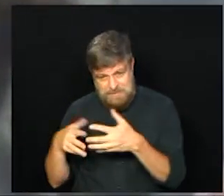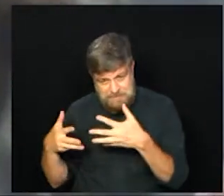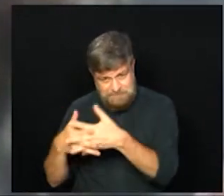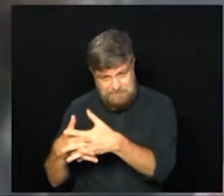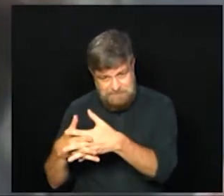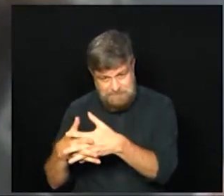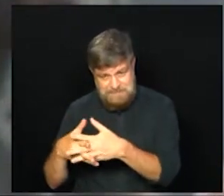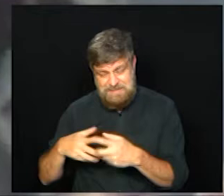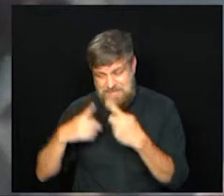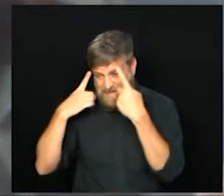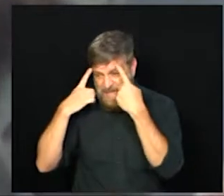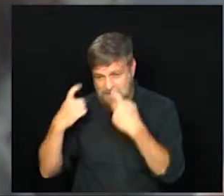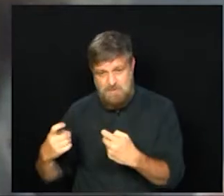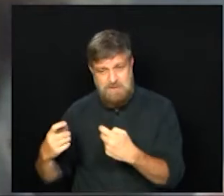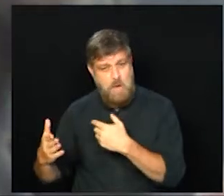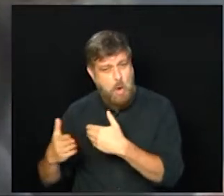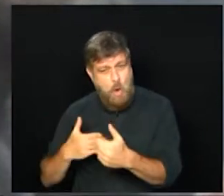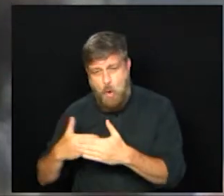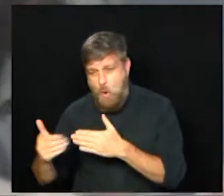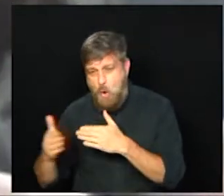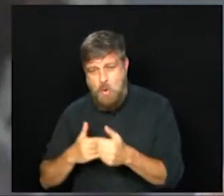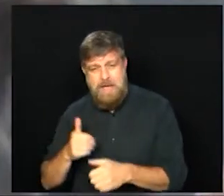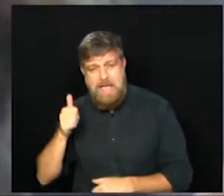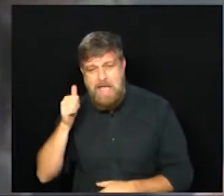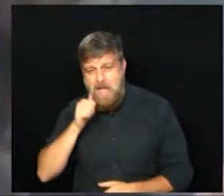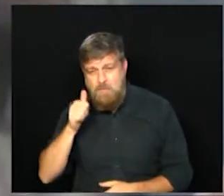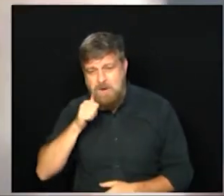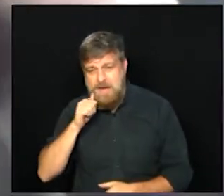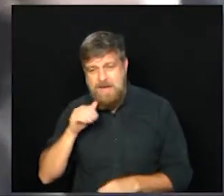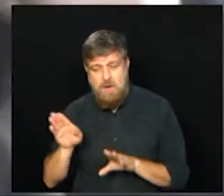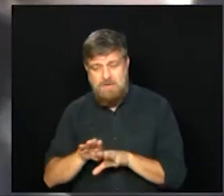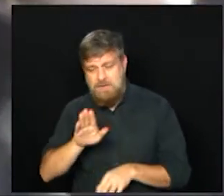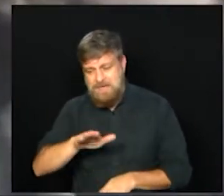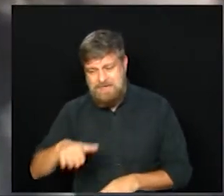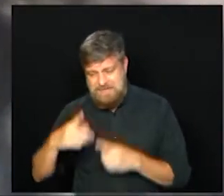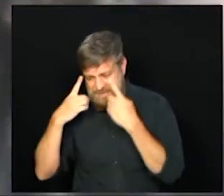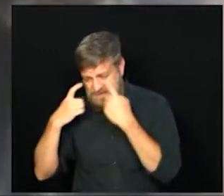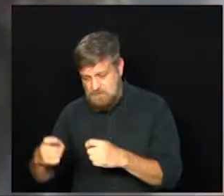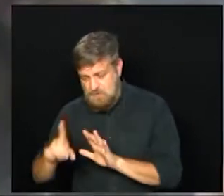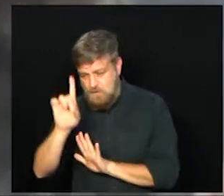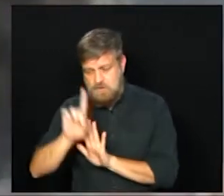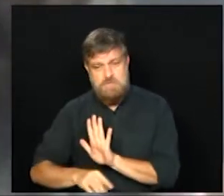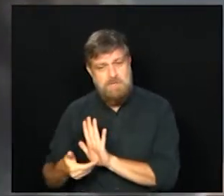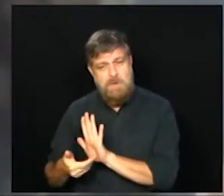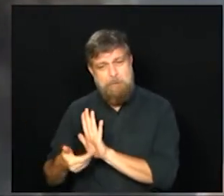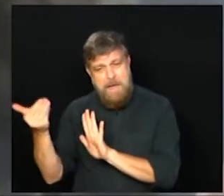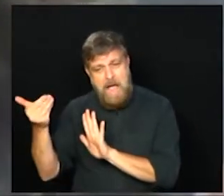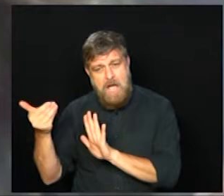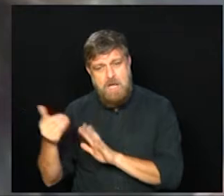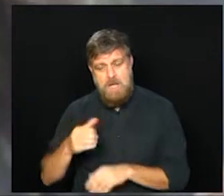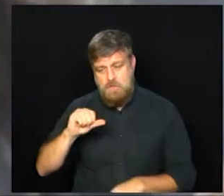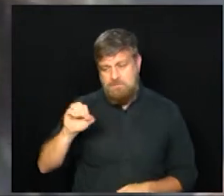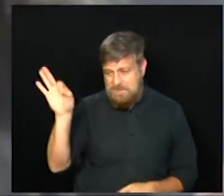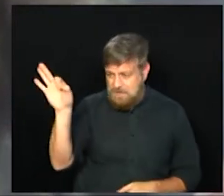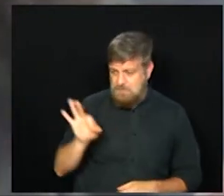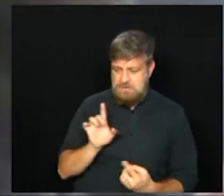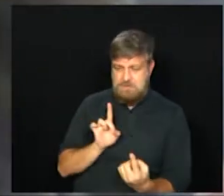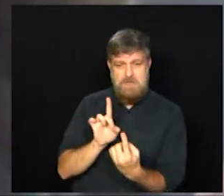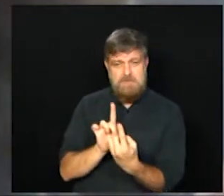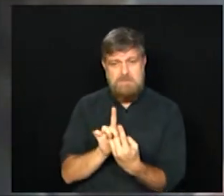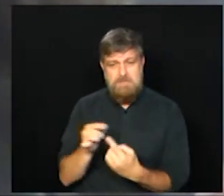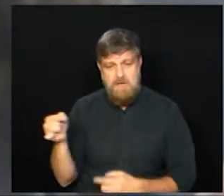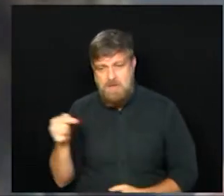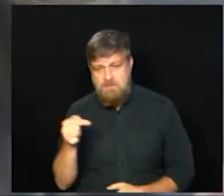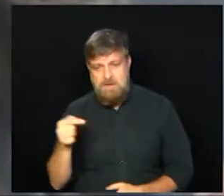às violências, seja elas violência contra a mulher, seja elas violência contra a criança, violação de direito, 90% do atendimento está na mão do